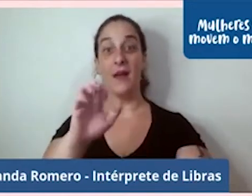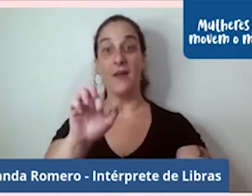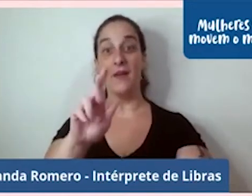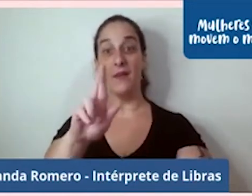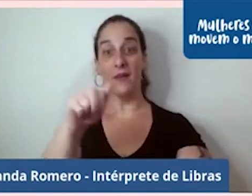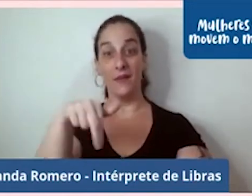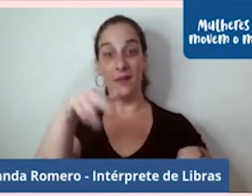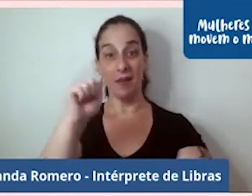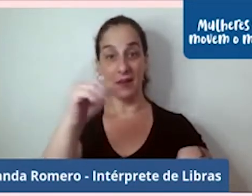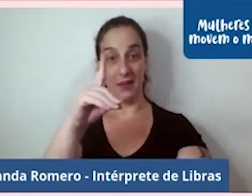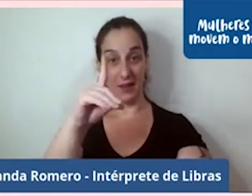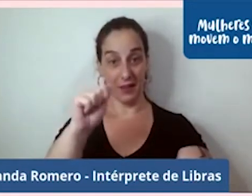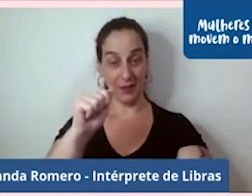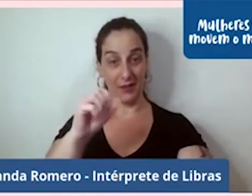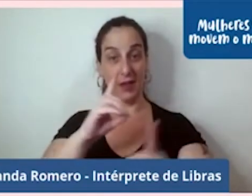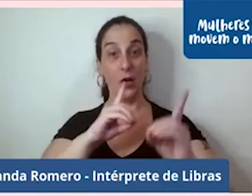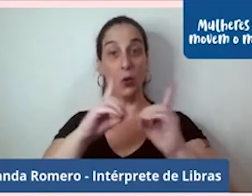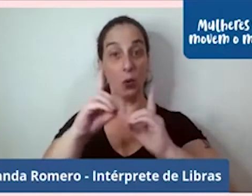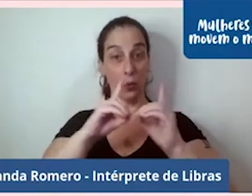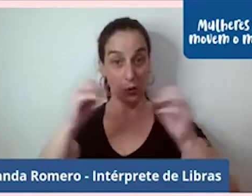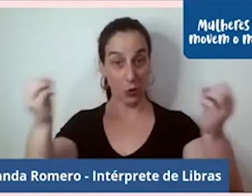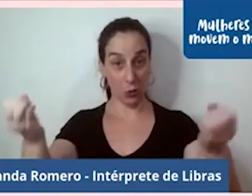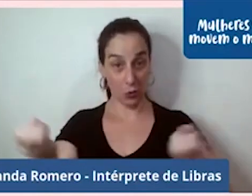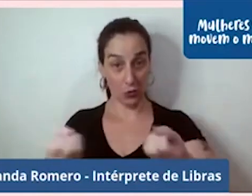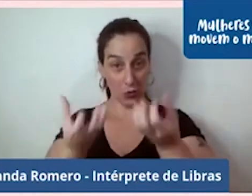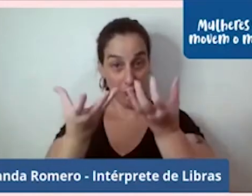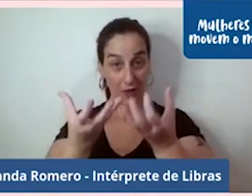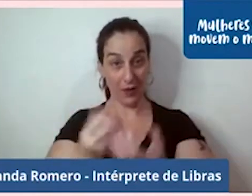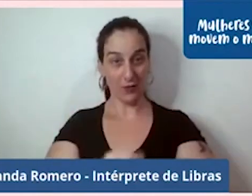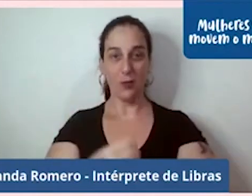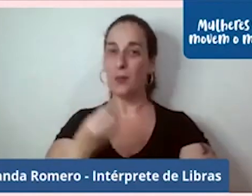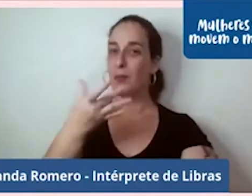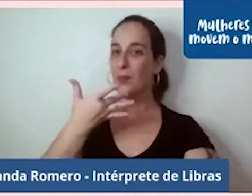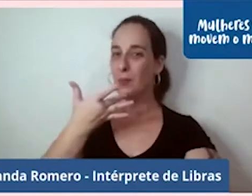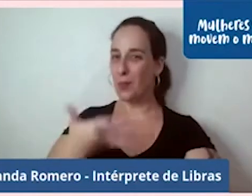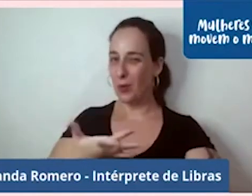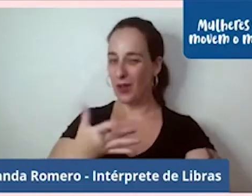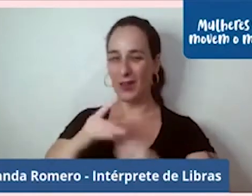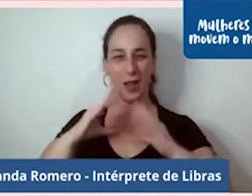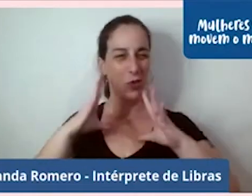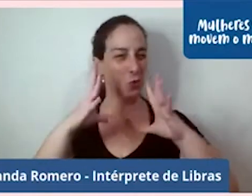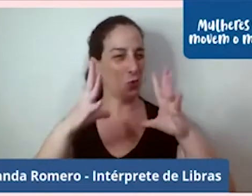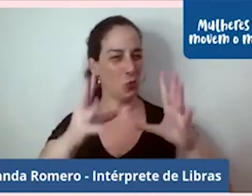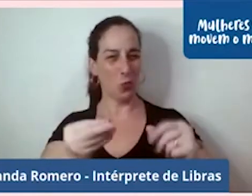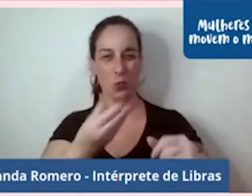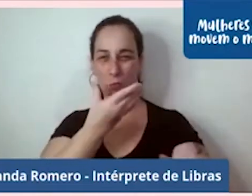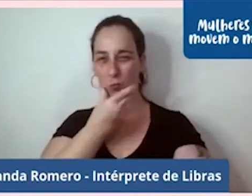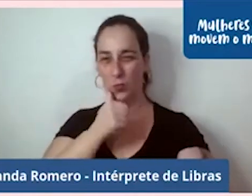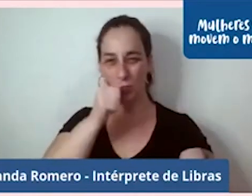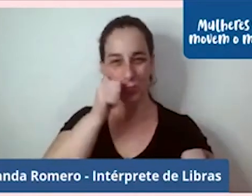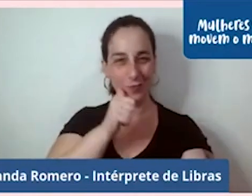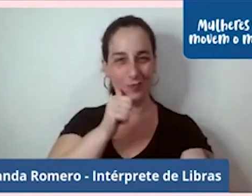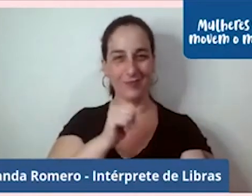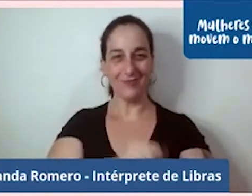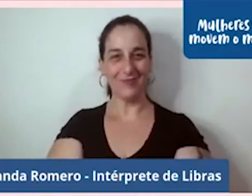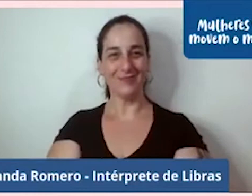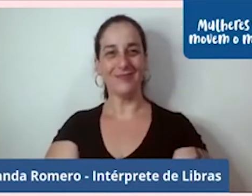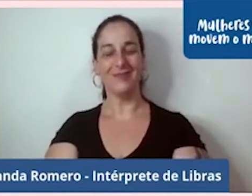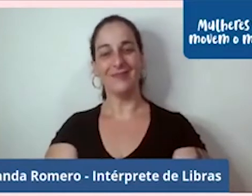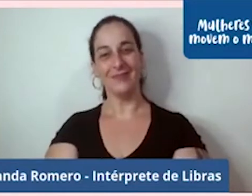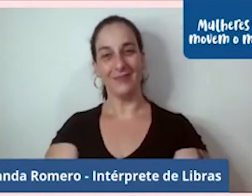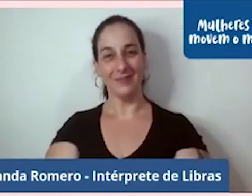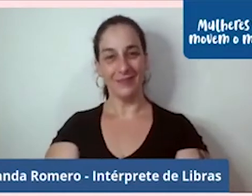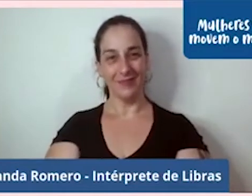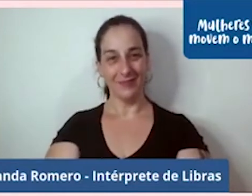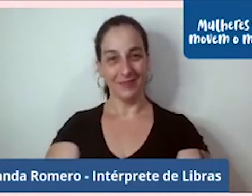de eventos do sistema. Boa tarde a todos e a todas. Oi, Fê.